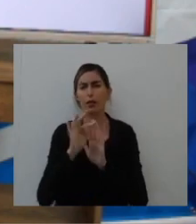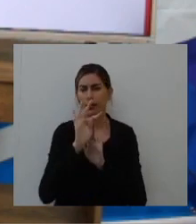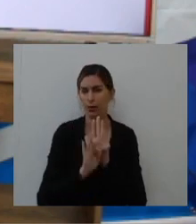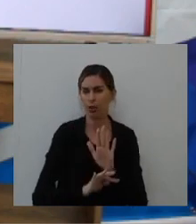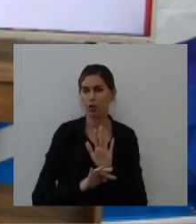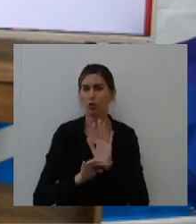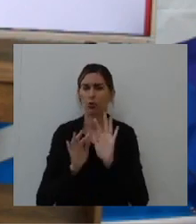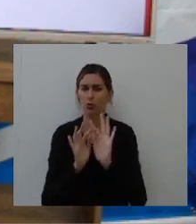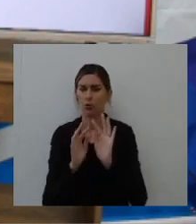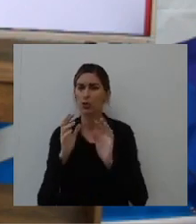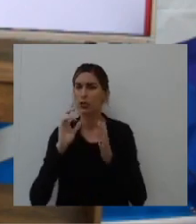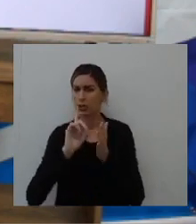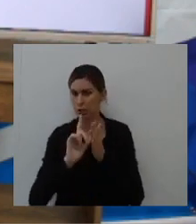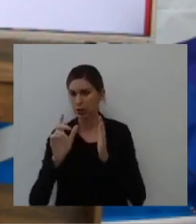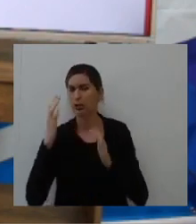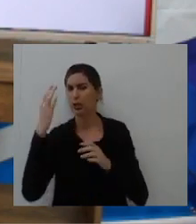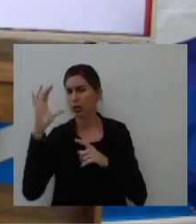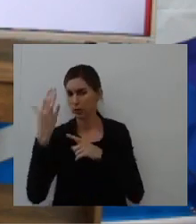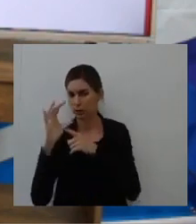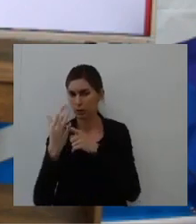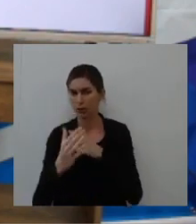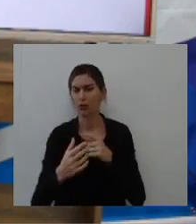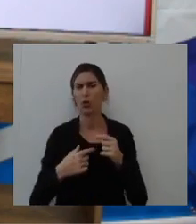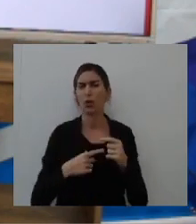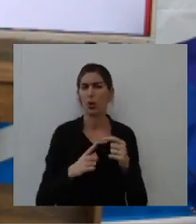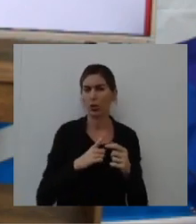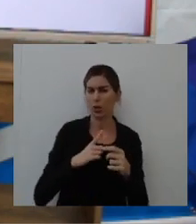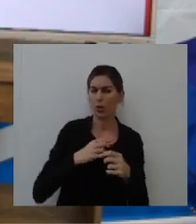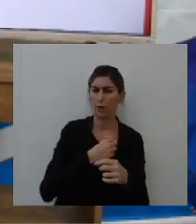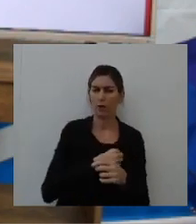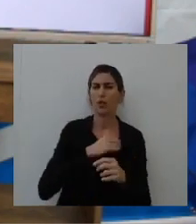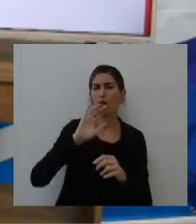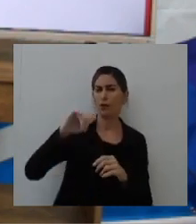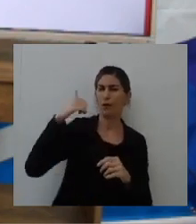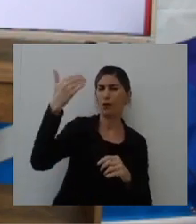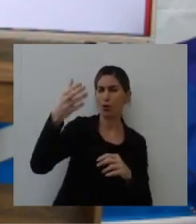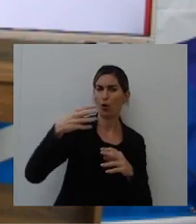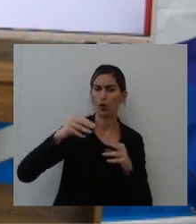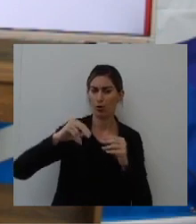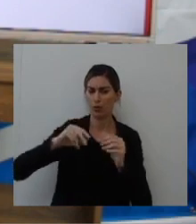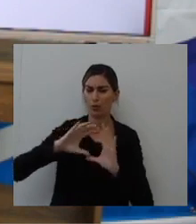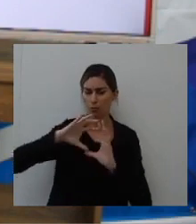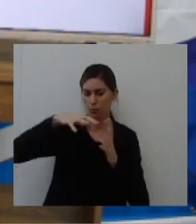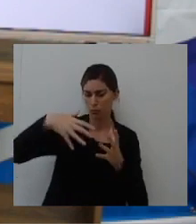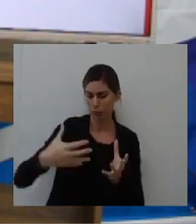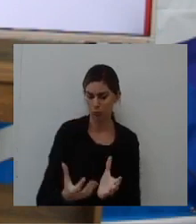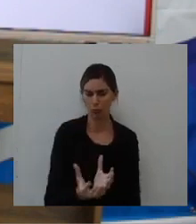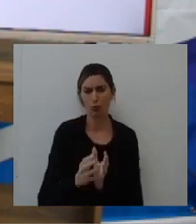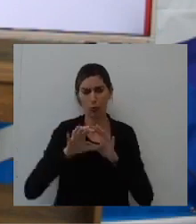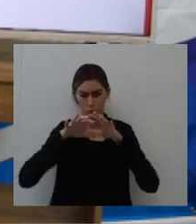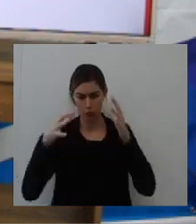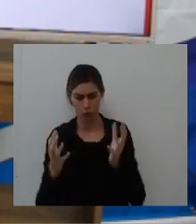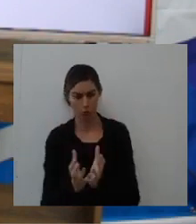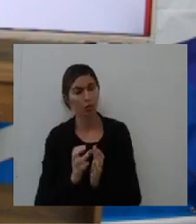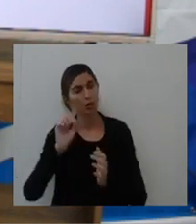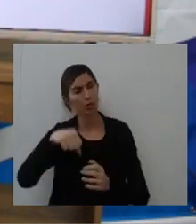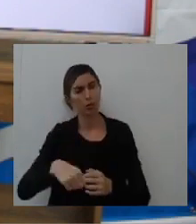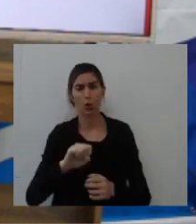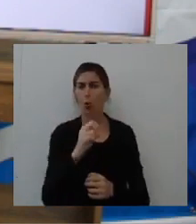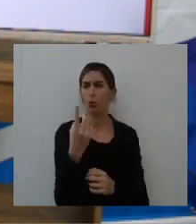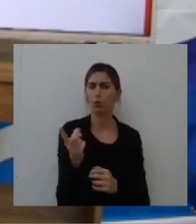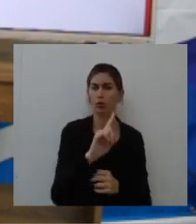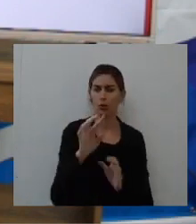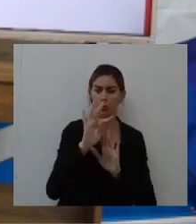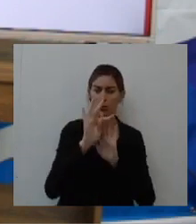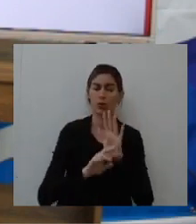que era um texto científico, inclusive, sobre existe vida fora da Terra? Sim ou não? O que o texto diz? O